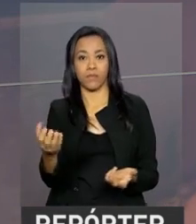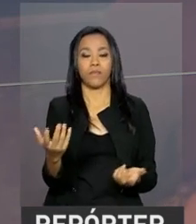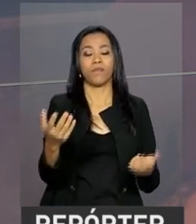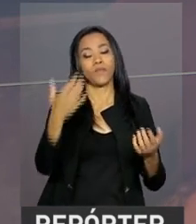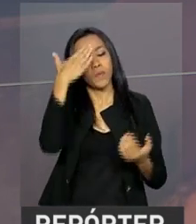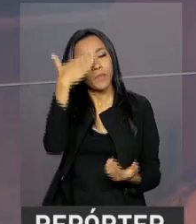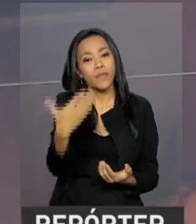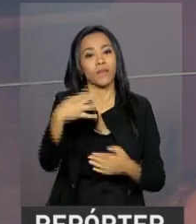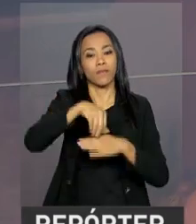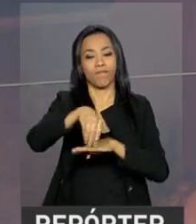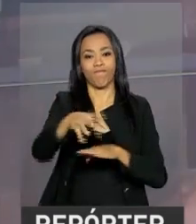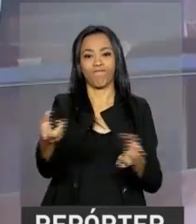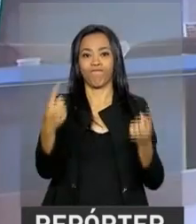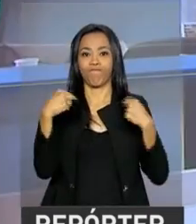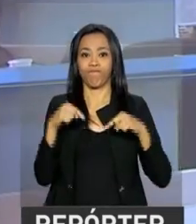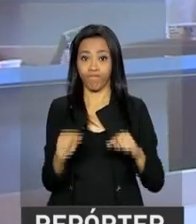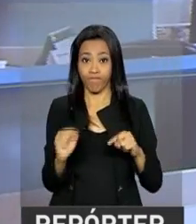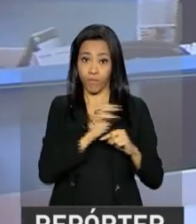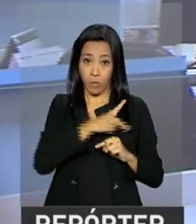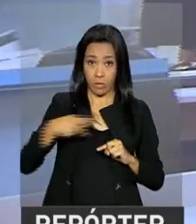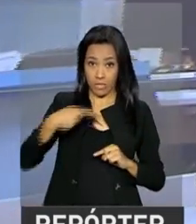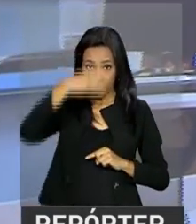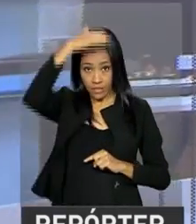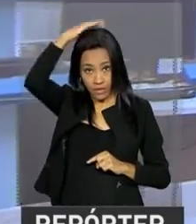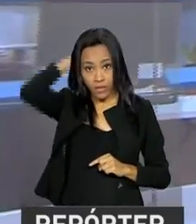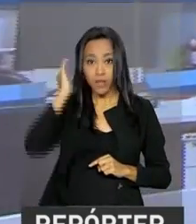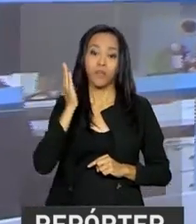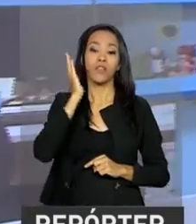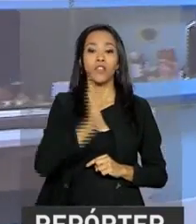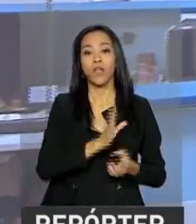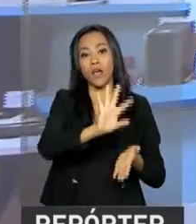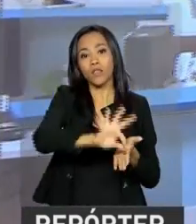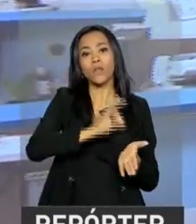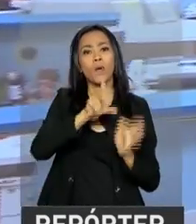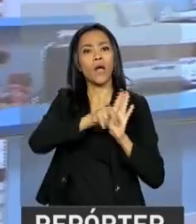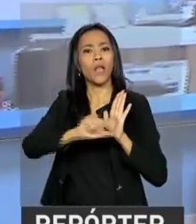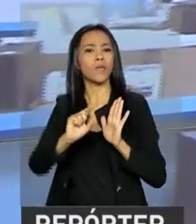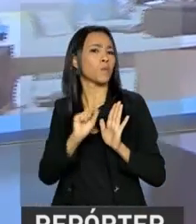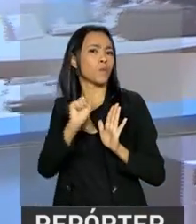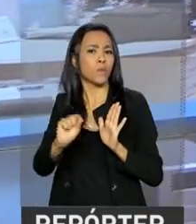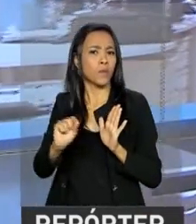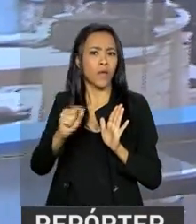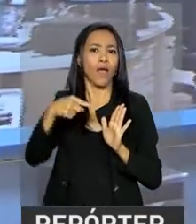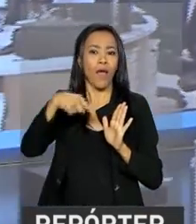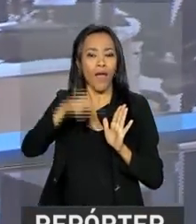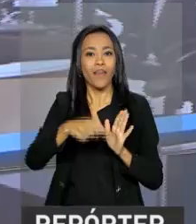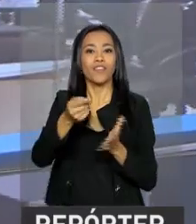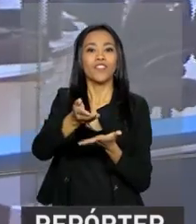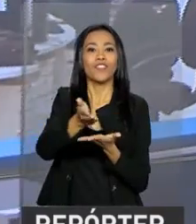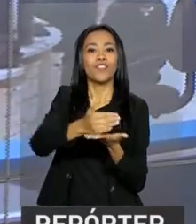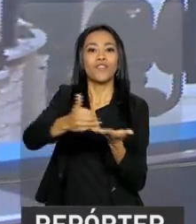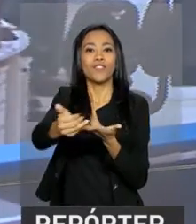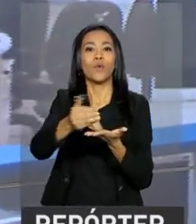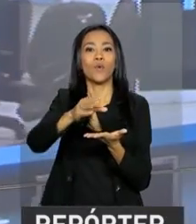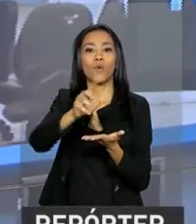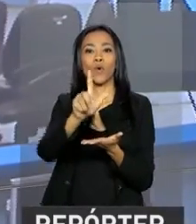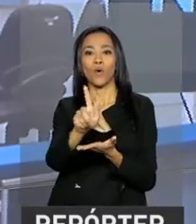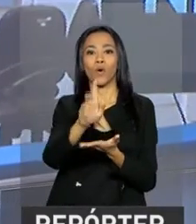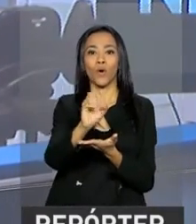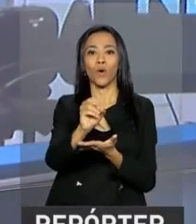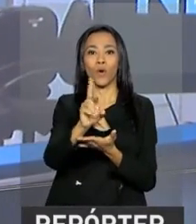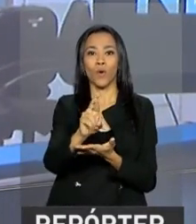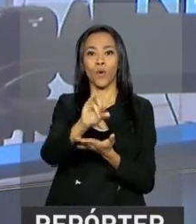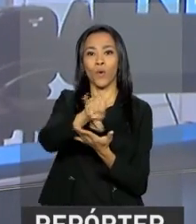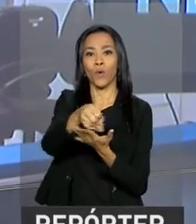suas informações. E olha, o presidente Michel Temer sancionou a lei que regulamenta a divisão das gorjetas. A medida